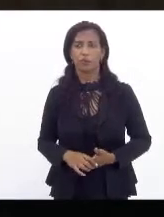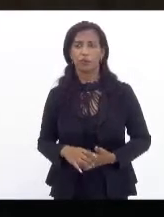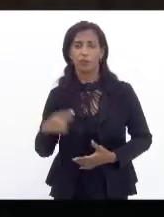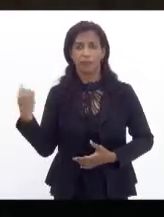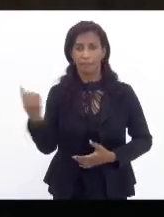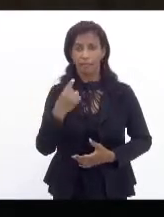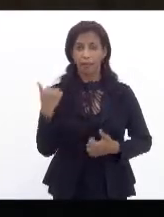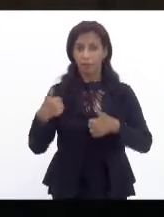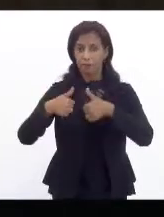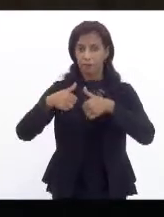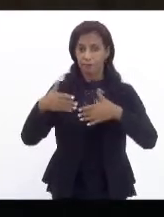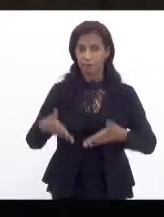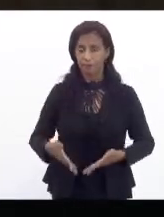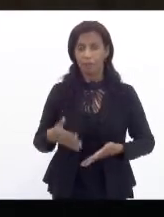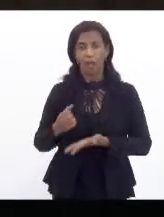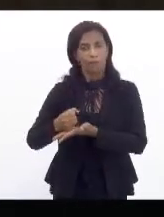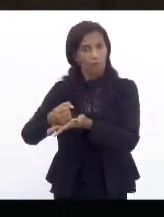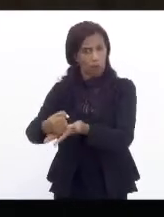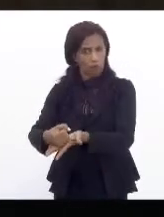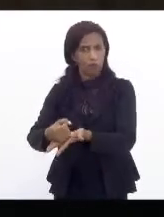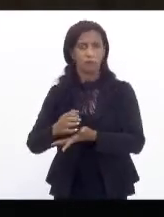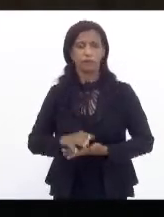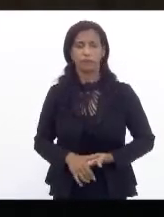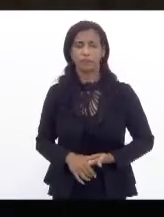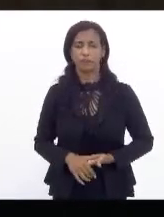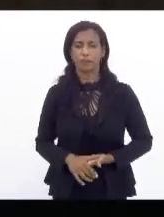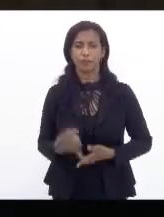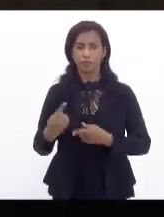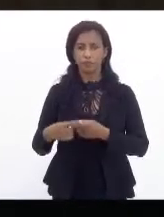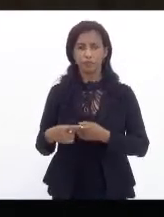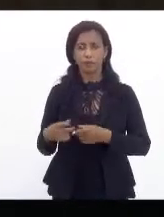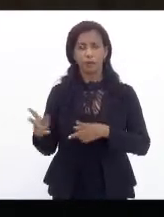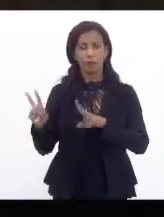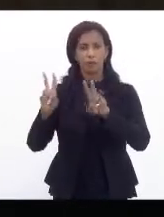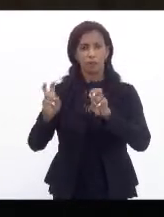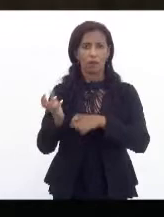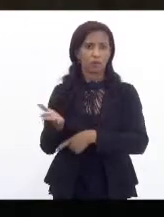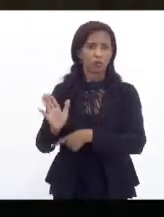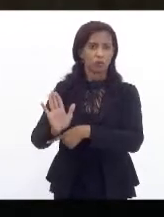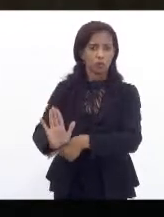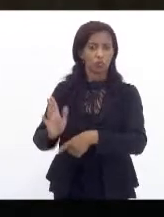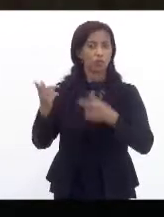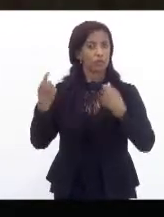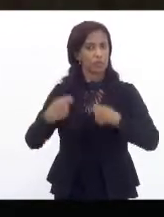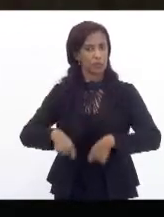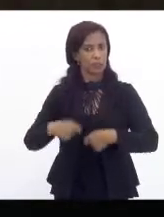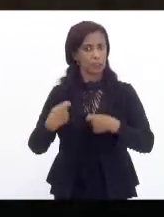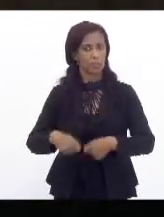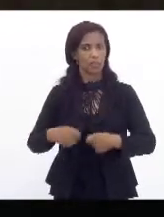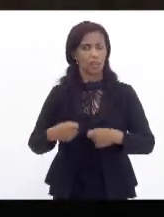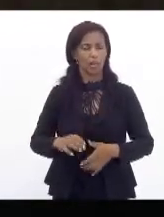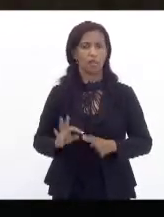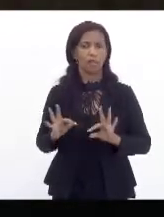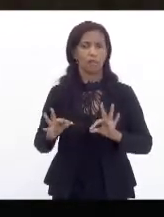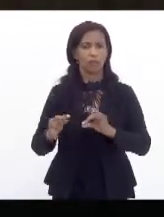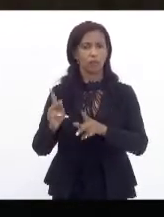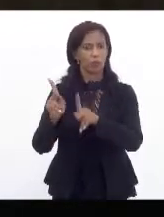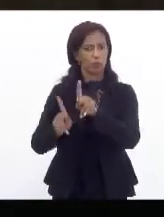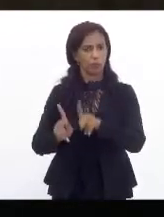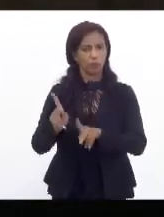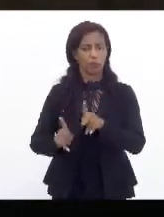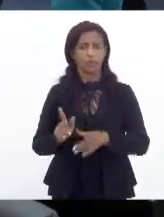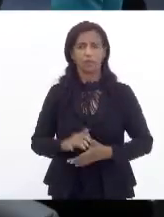nós estamos apoiando, porque se trata de um benefício necessário para a